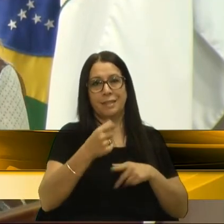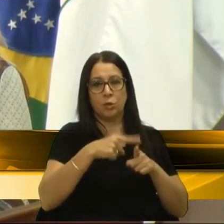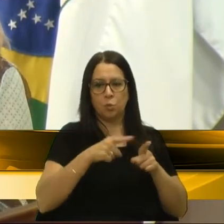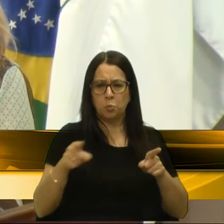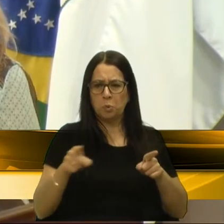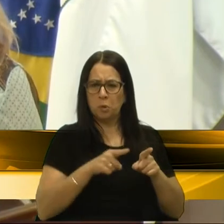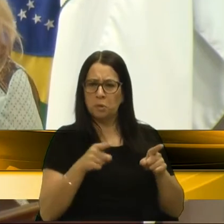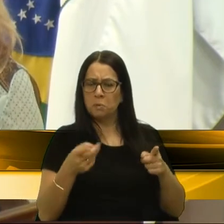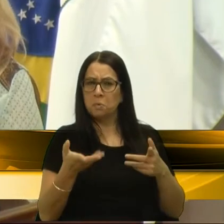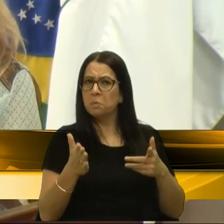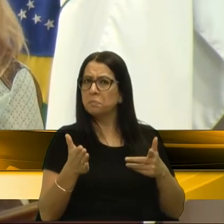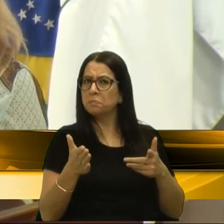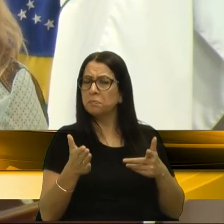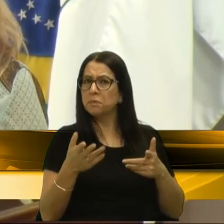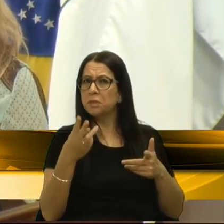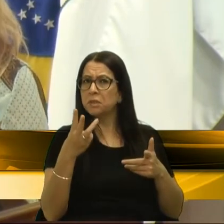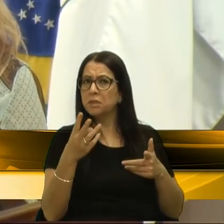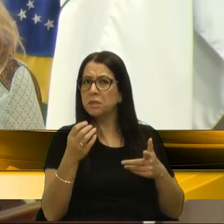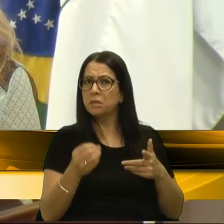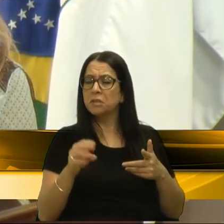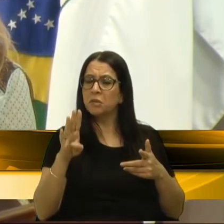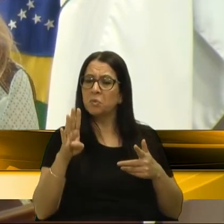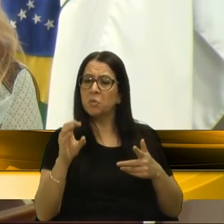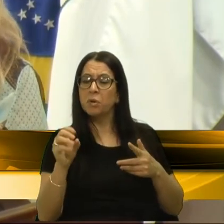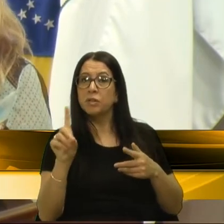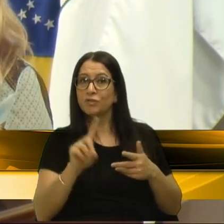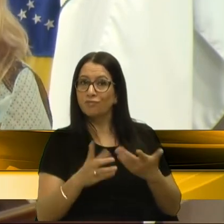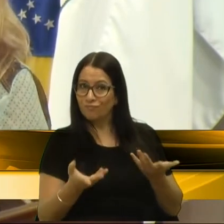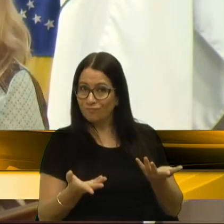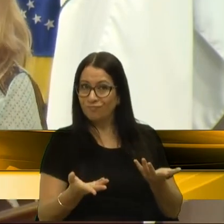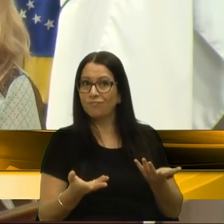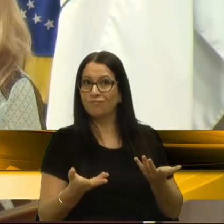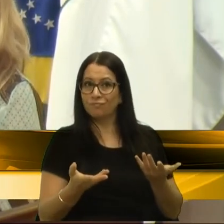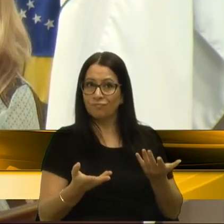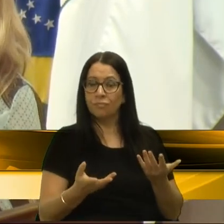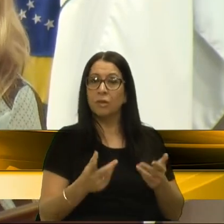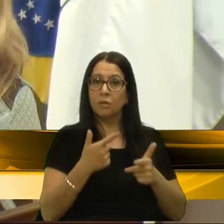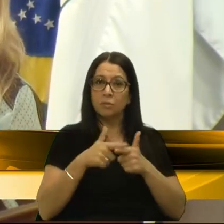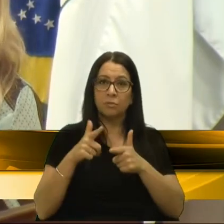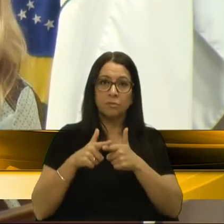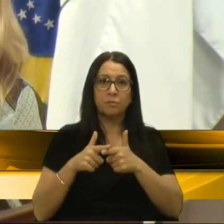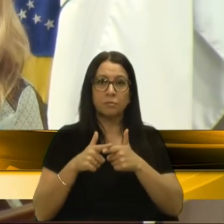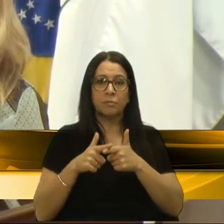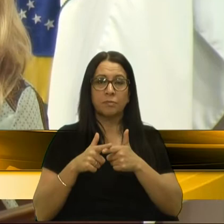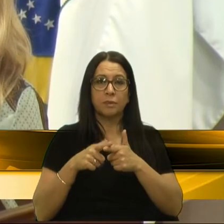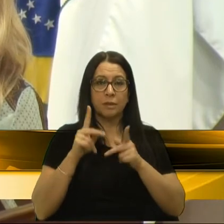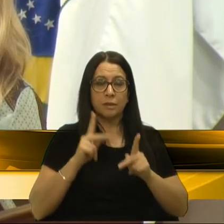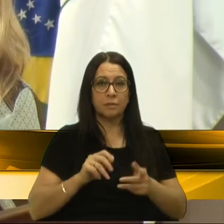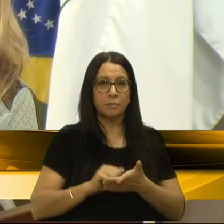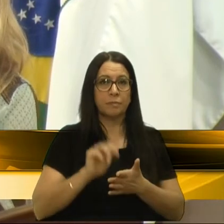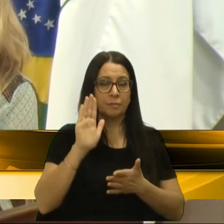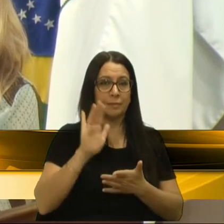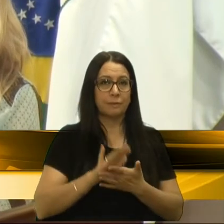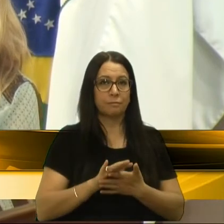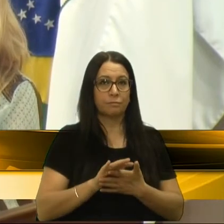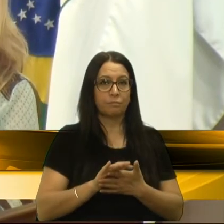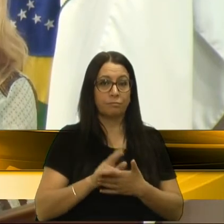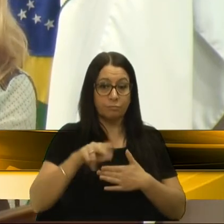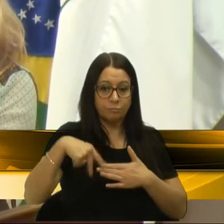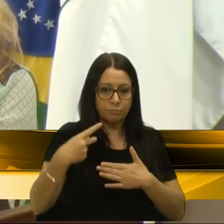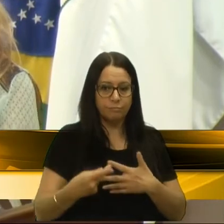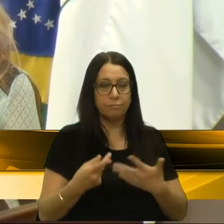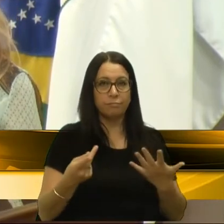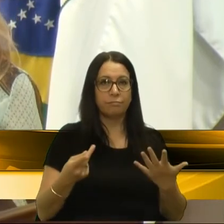de 30, 40 dias. Né? Então, é um problema, porque as pessoas... A gente cai, a